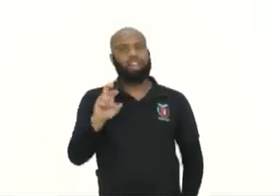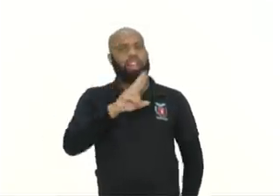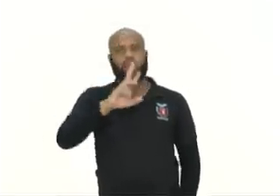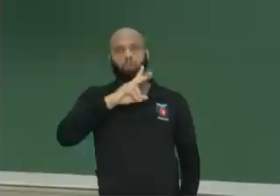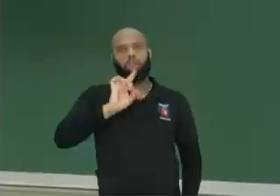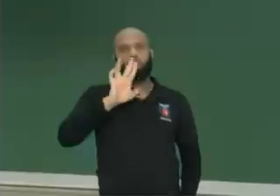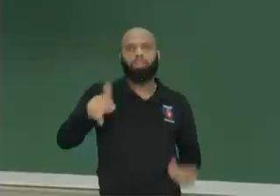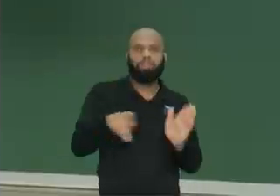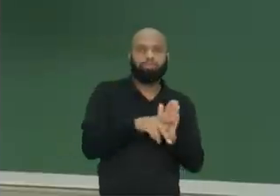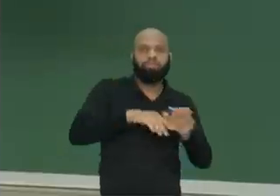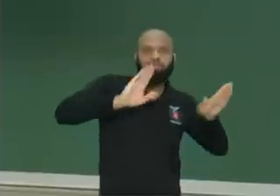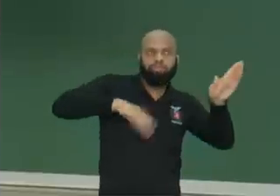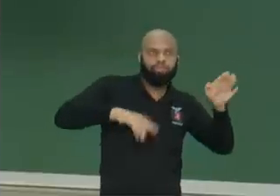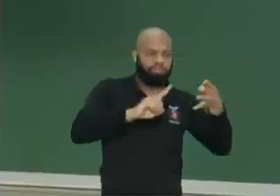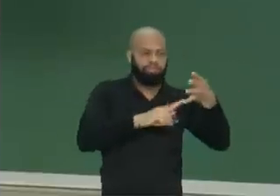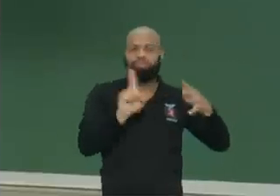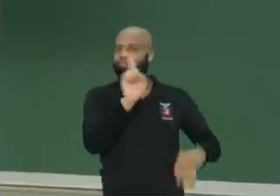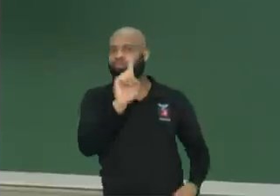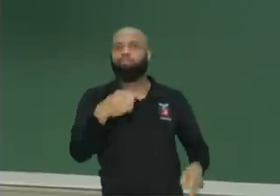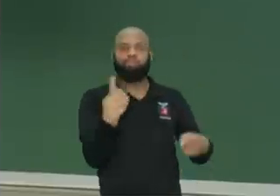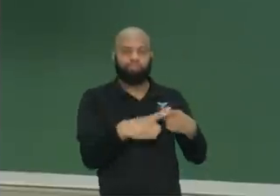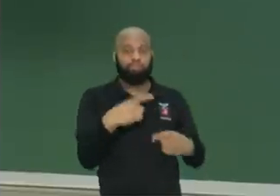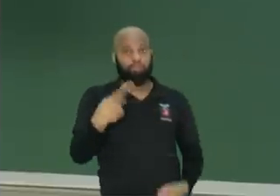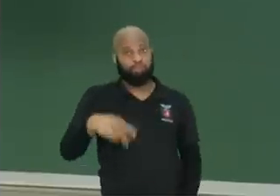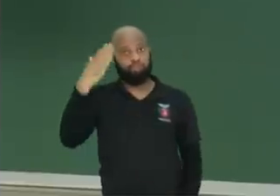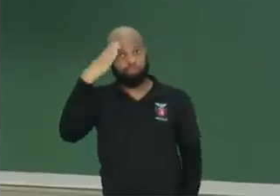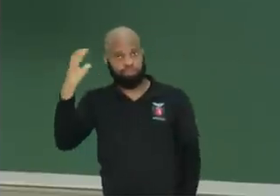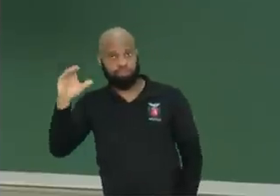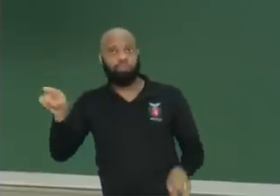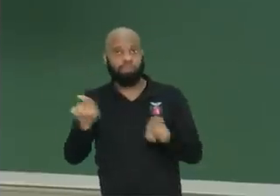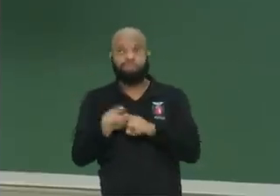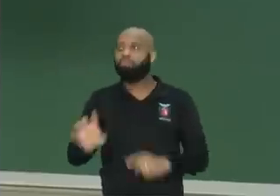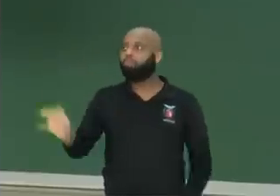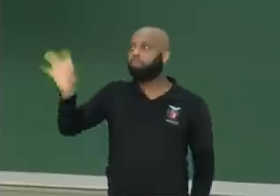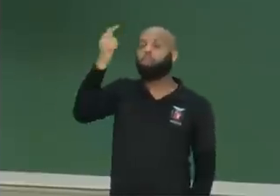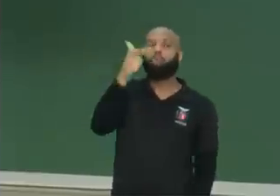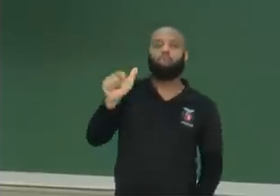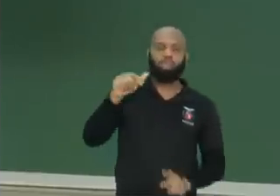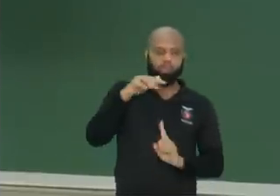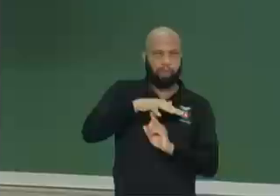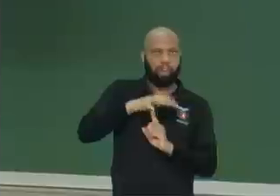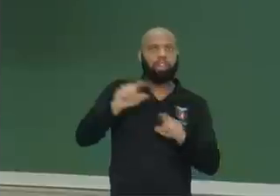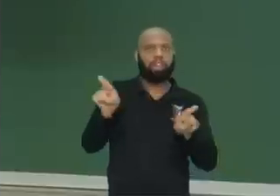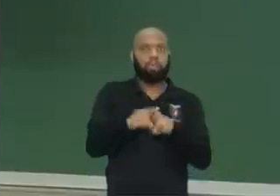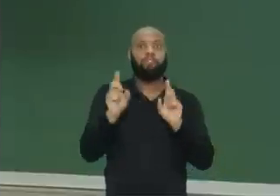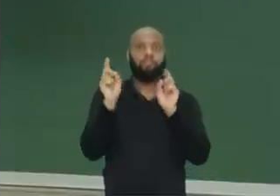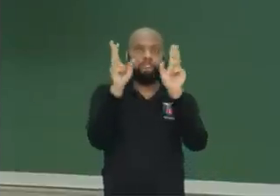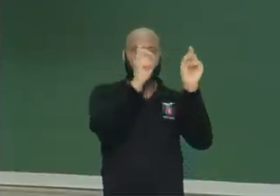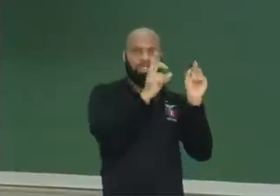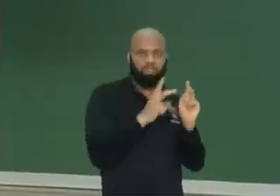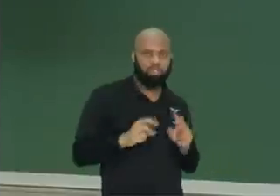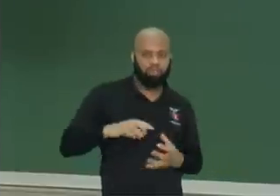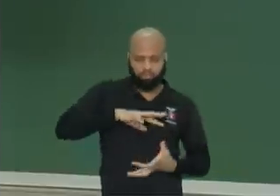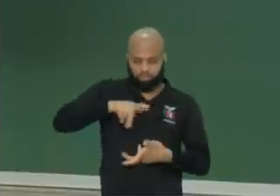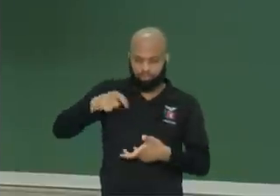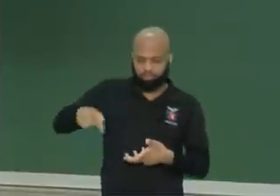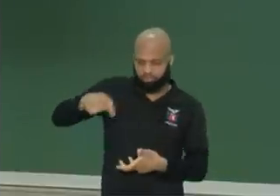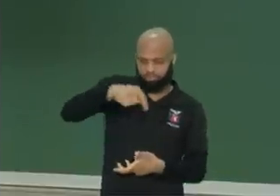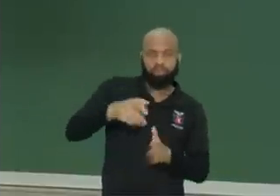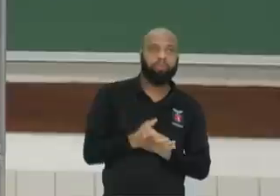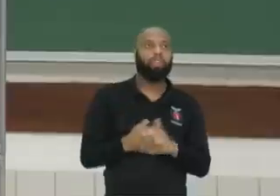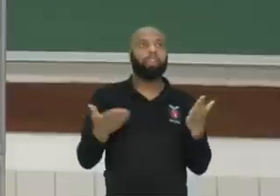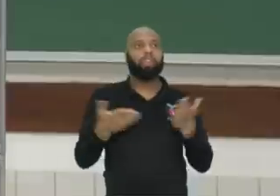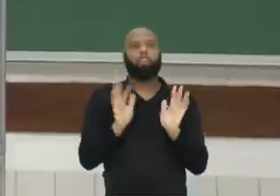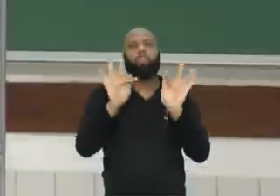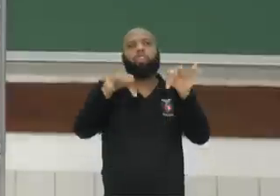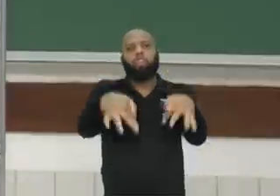litorânea, né? Ele era produzido aqui na região de Curitiba, em algumas outras regiões do Paraná, e era exportado para o mundo todo. Pessoal, vamos para as